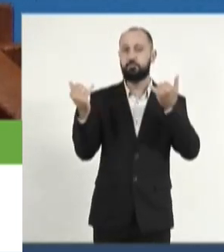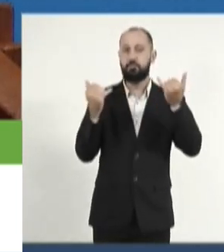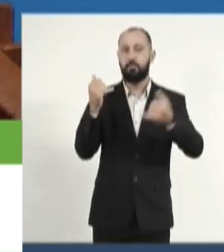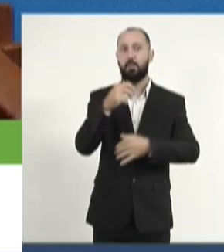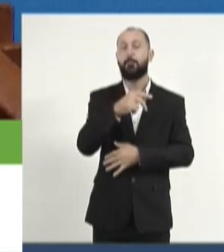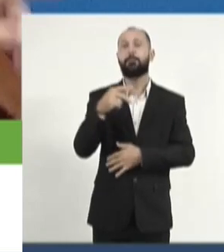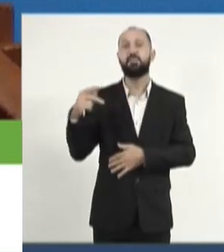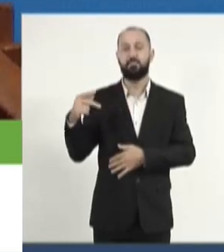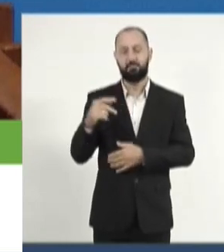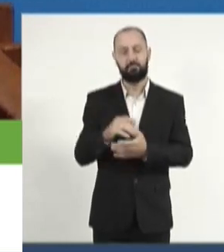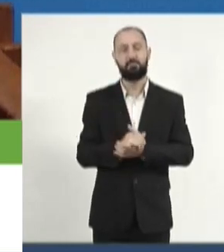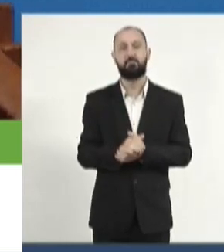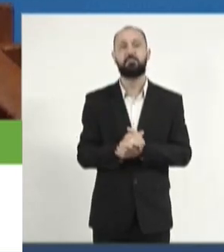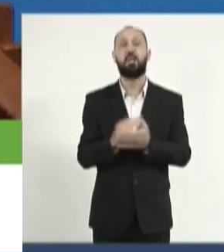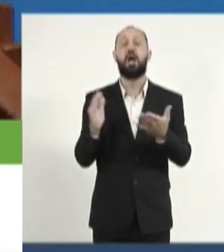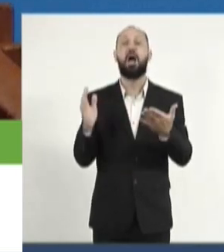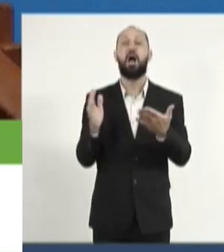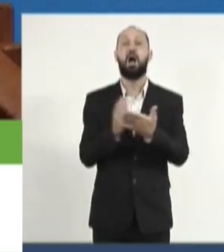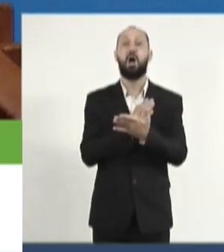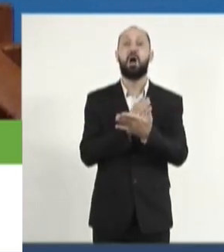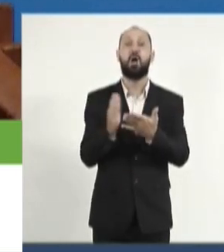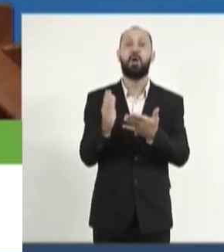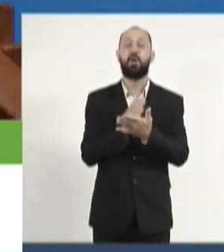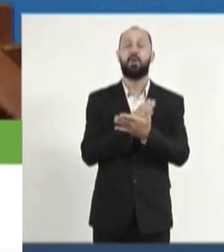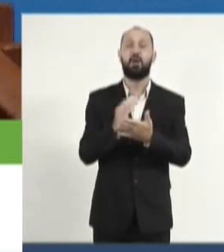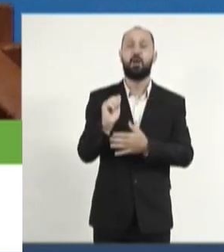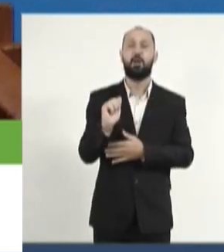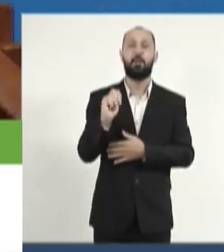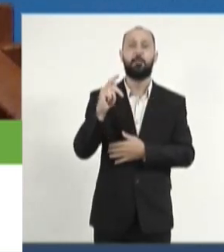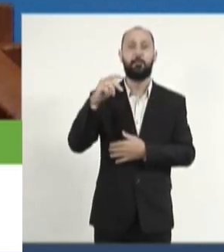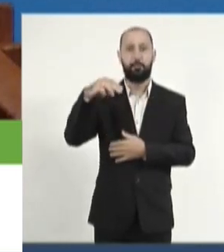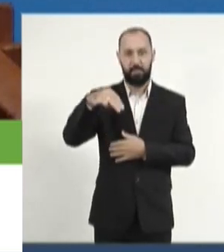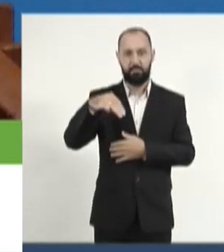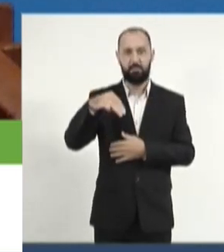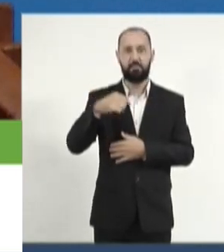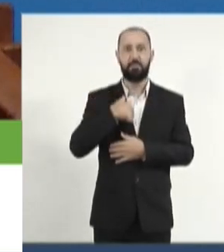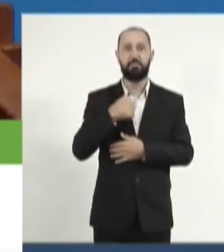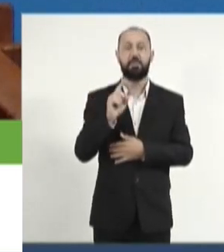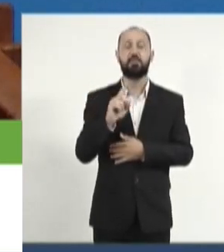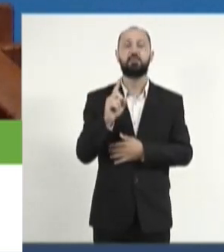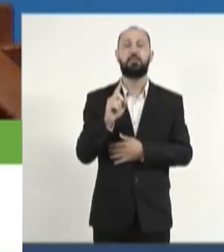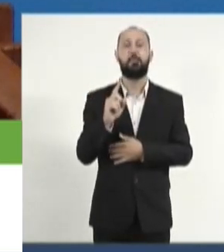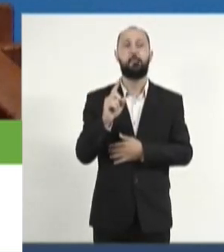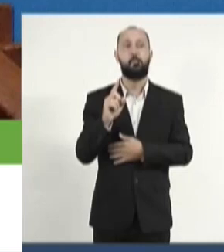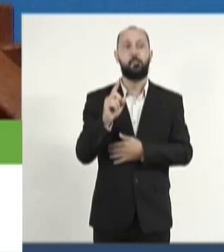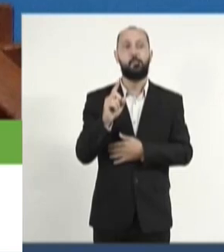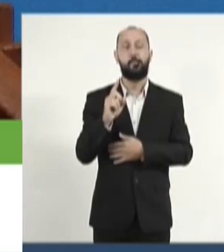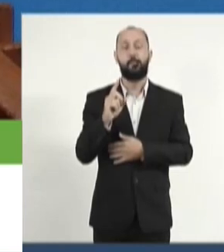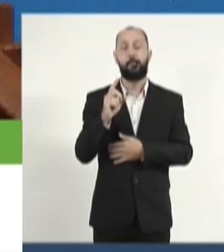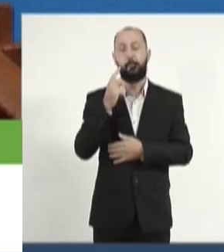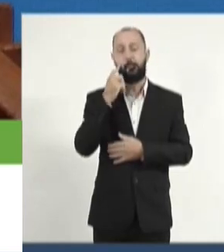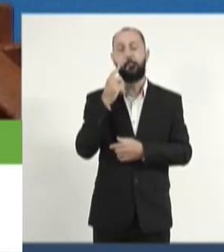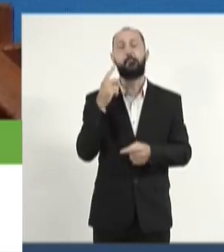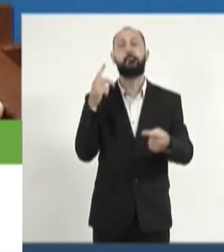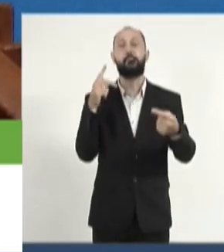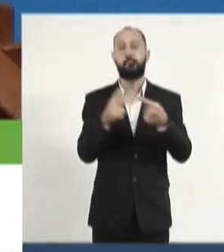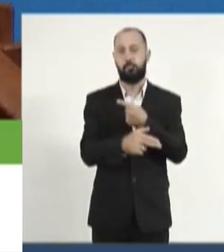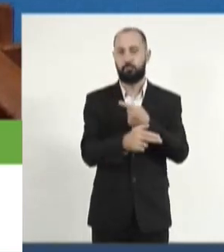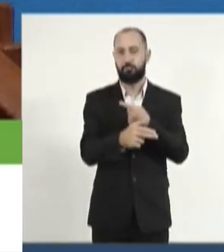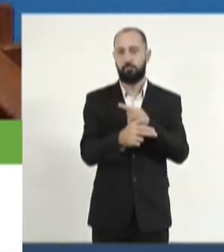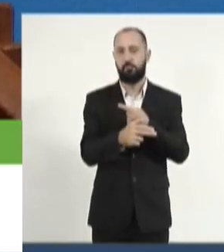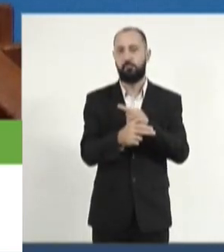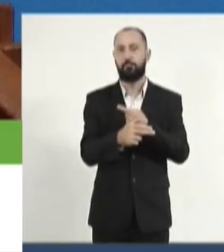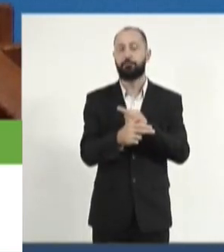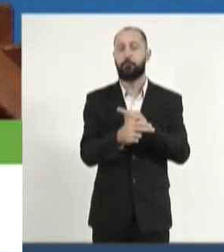senhor presidente, de algumas APMs, e aí para não ser cerceado,